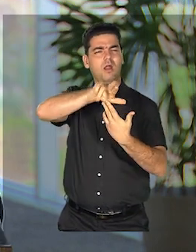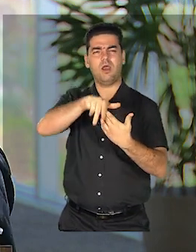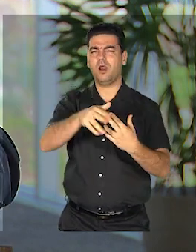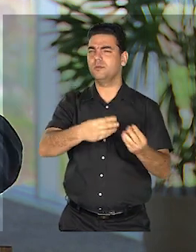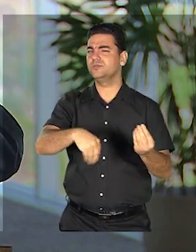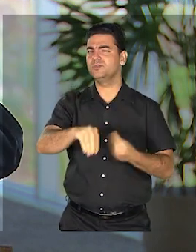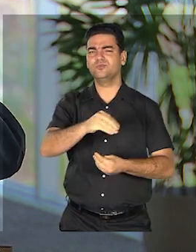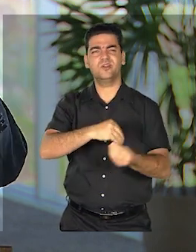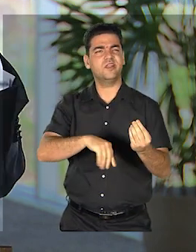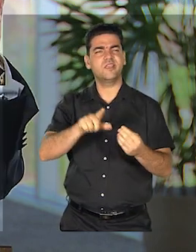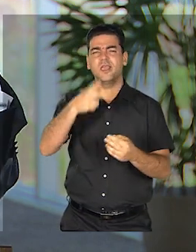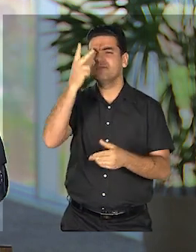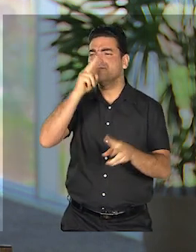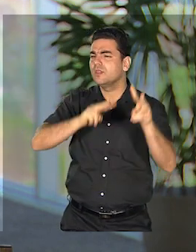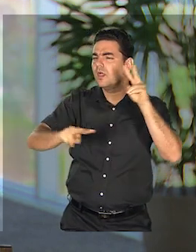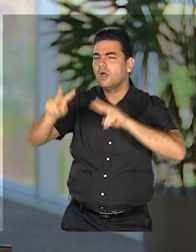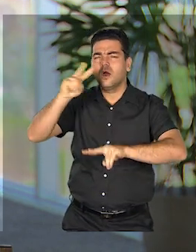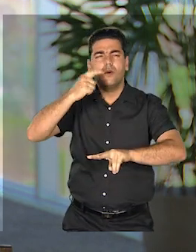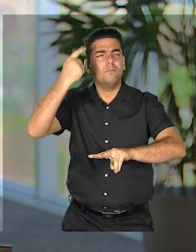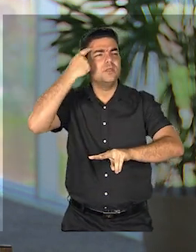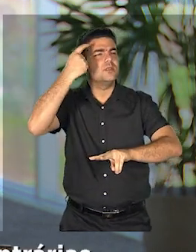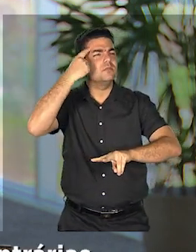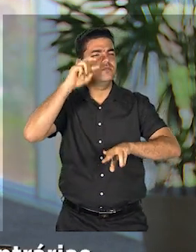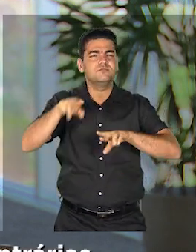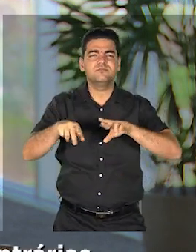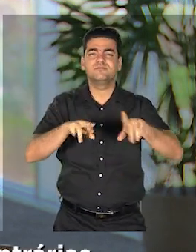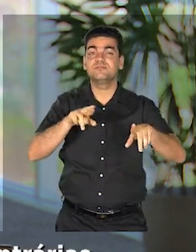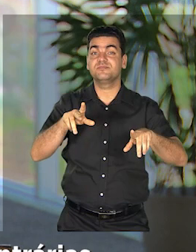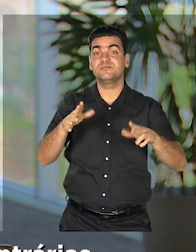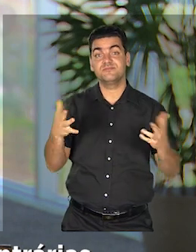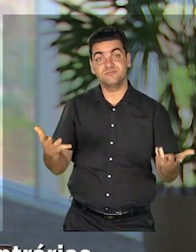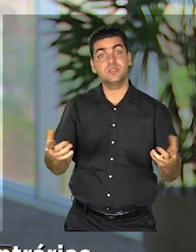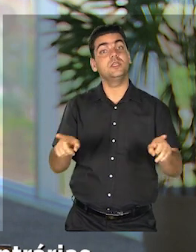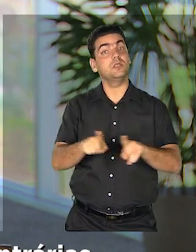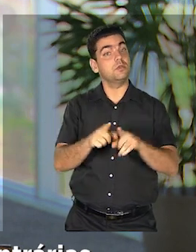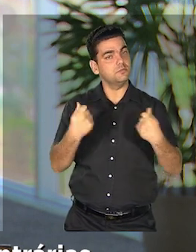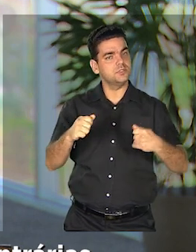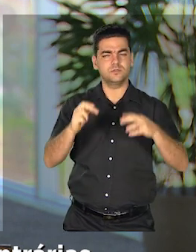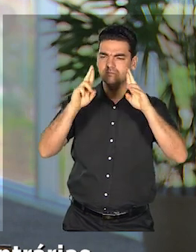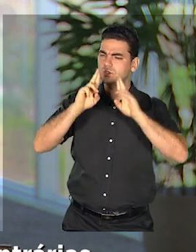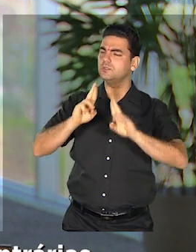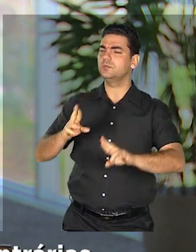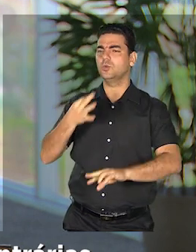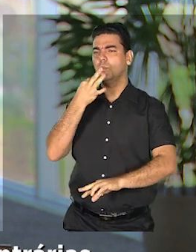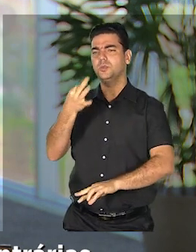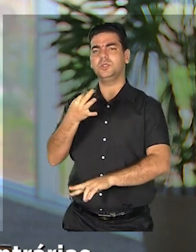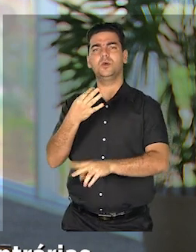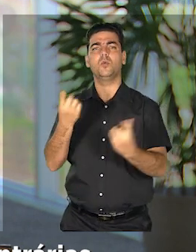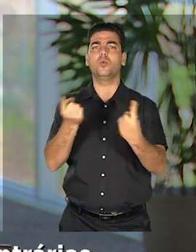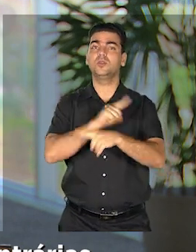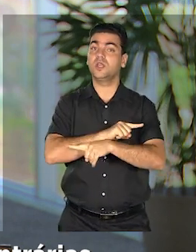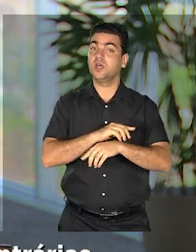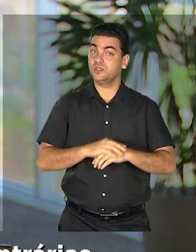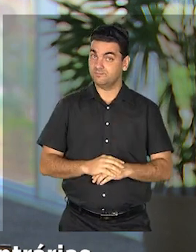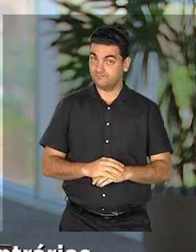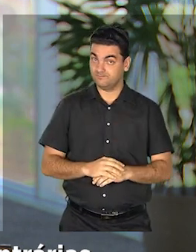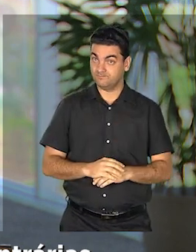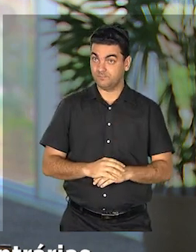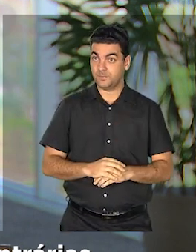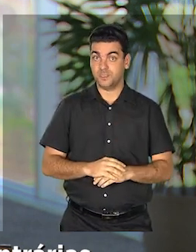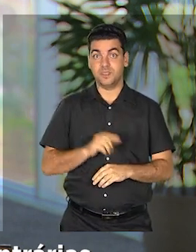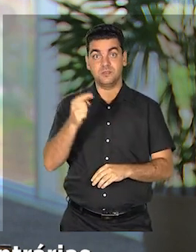pluralismo EA diversidade de visões do mundo e consequentemente e as opiniões contrárias